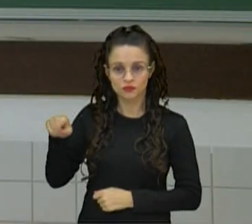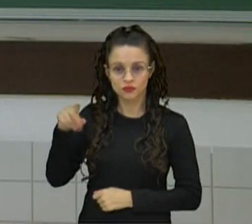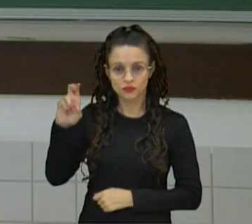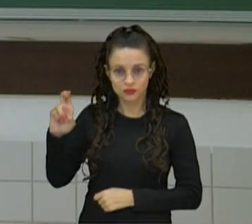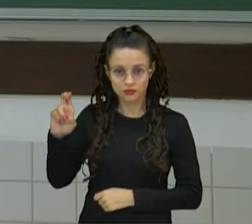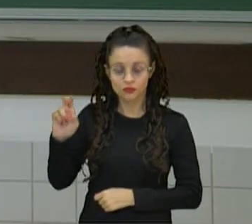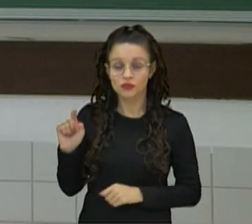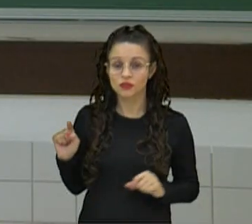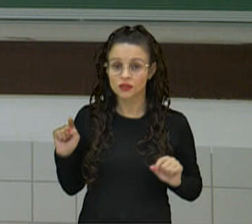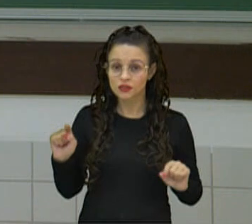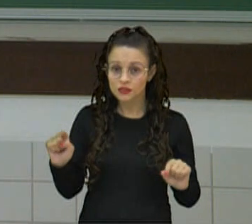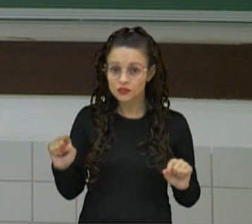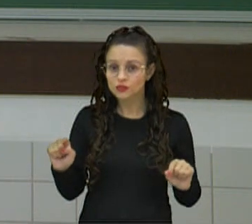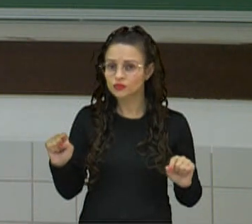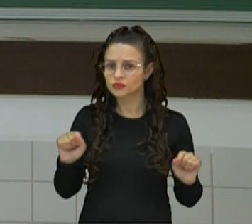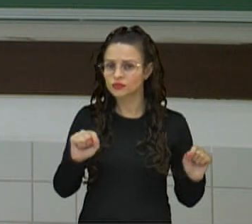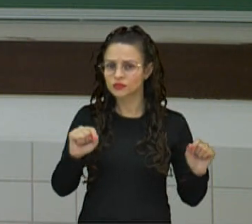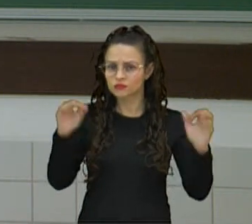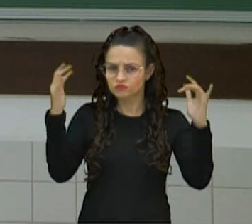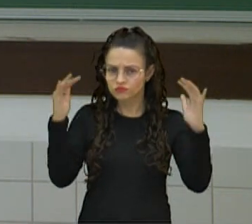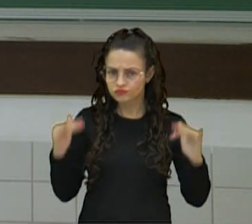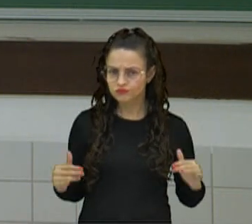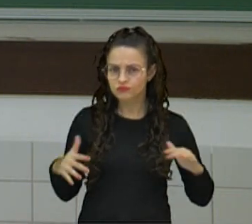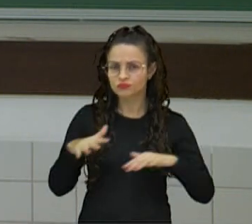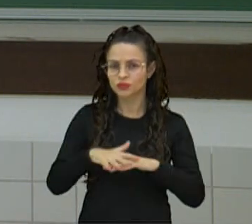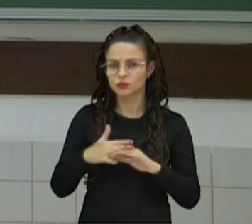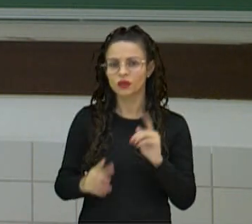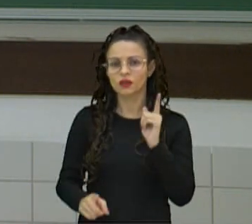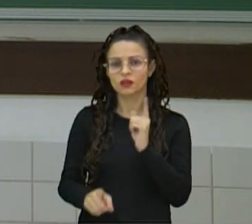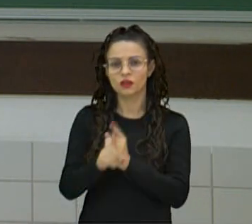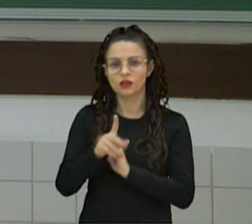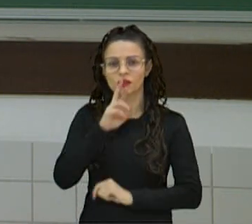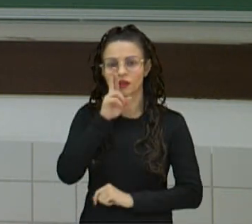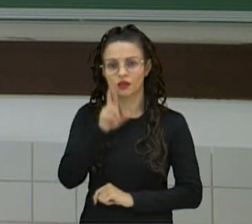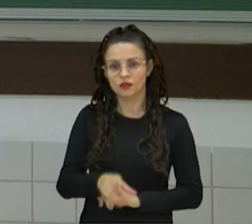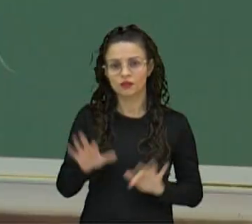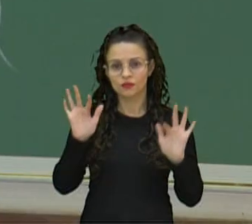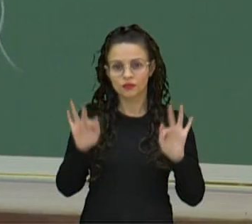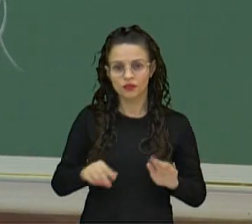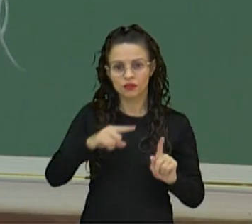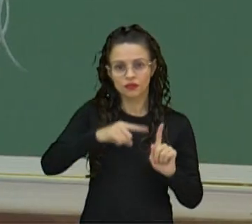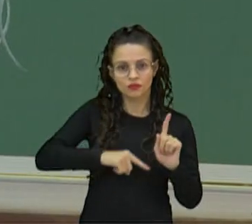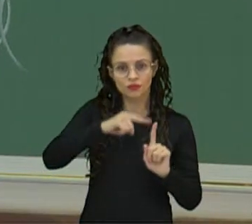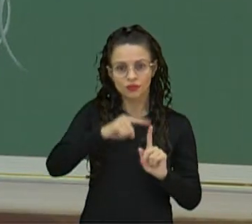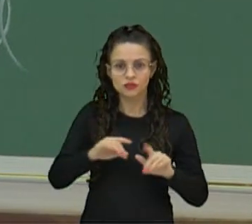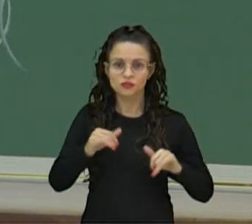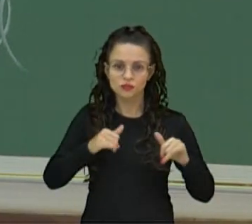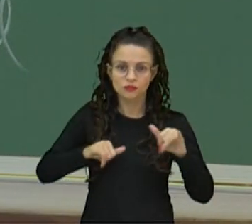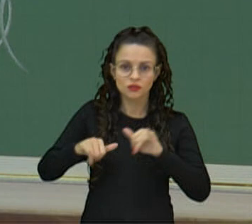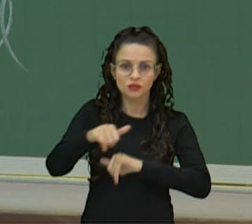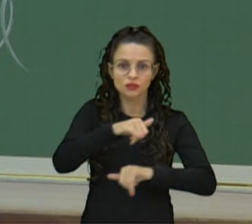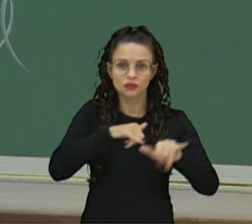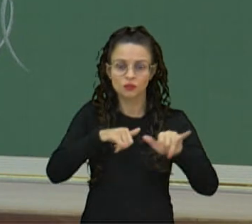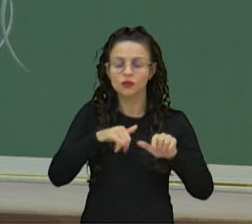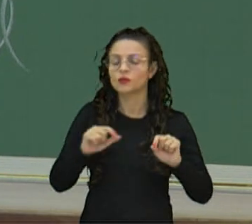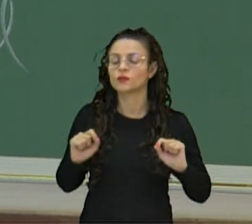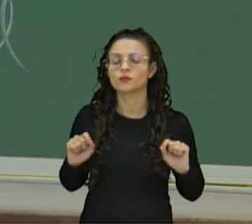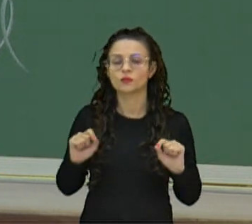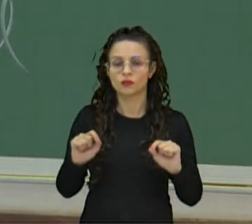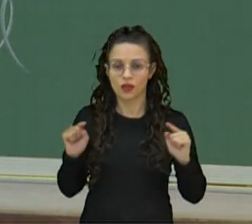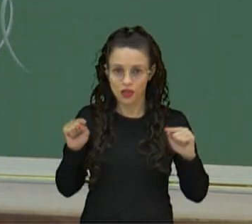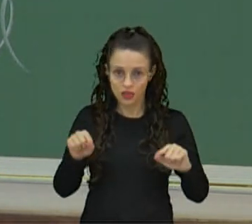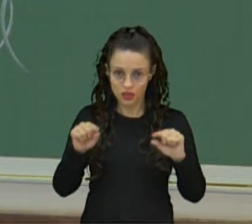2807,5. Essa matemática toda me faz chegar no resultado final, que a variação da entalpia para